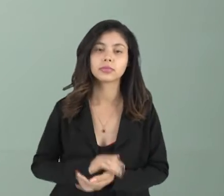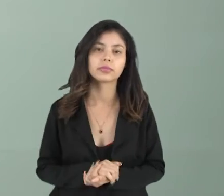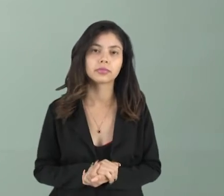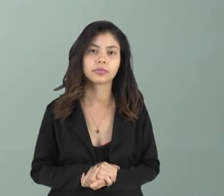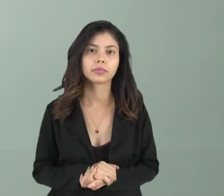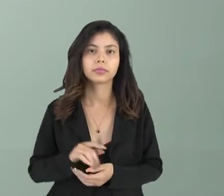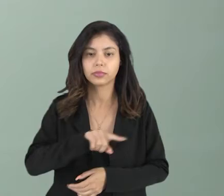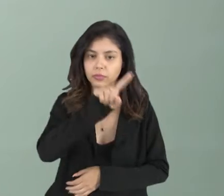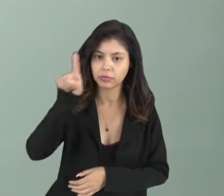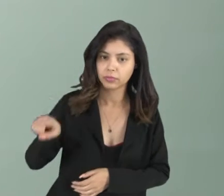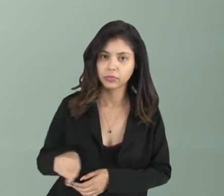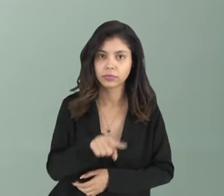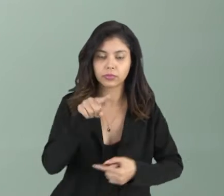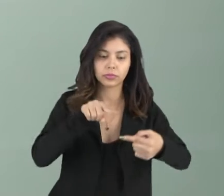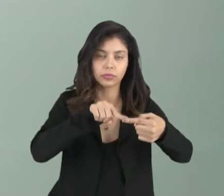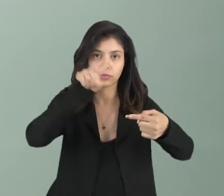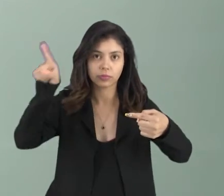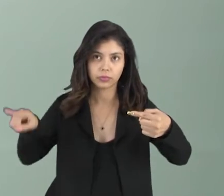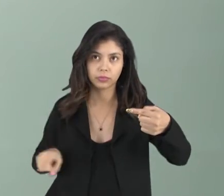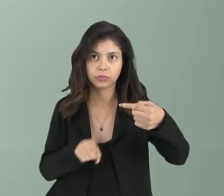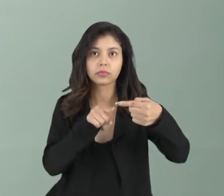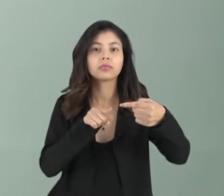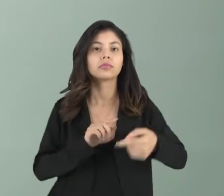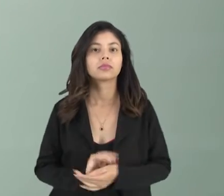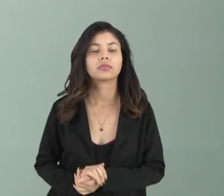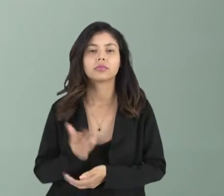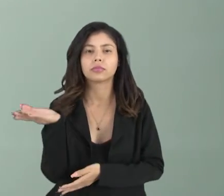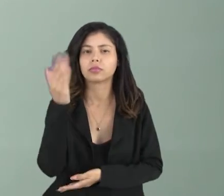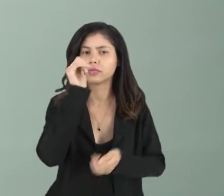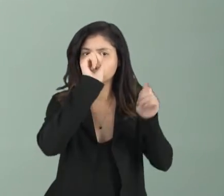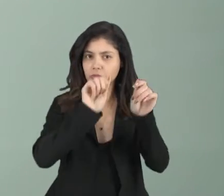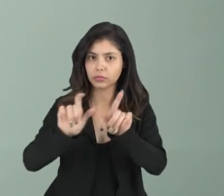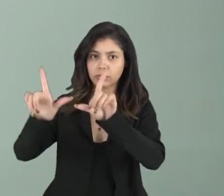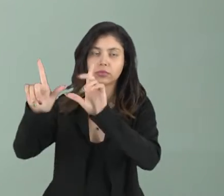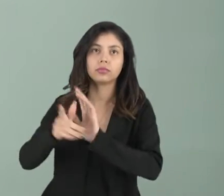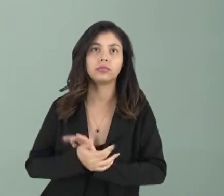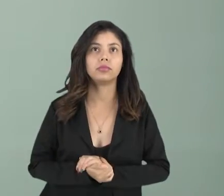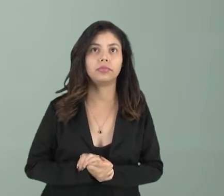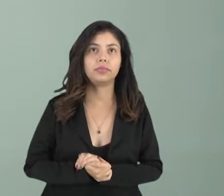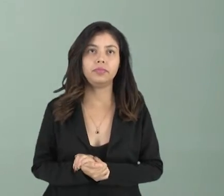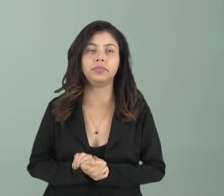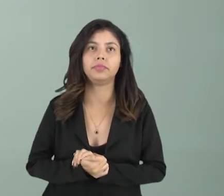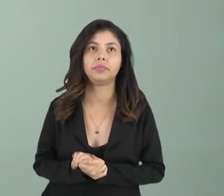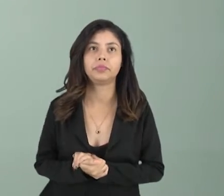sobre circunferência e círculo. Vamos aos slides.